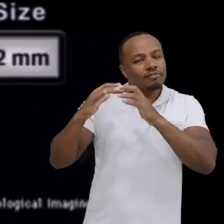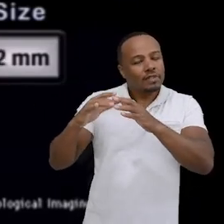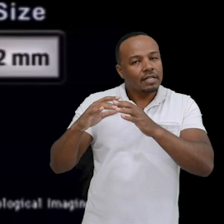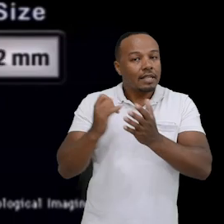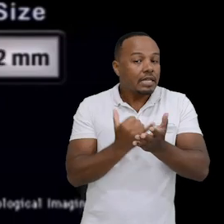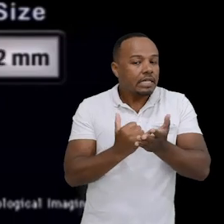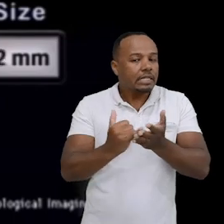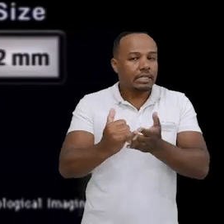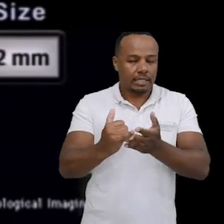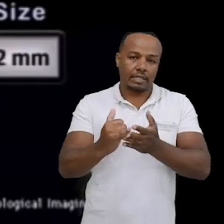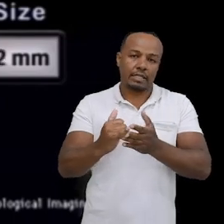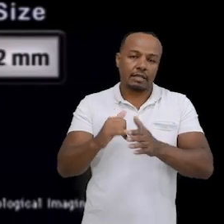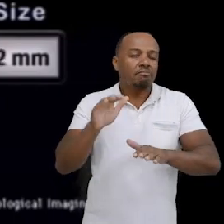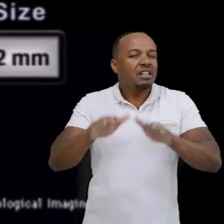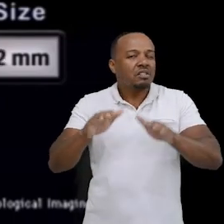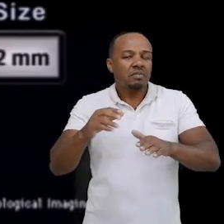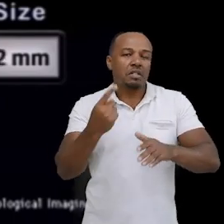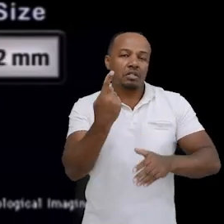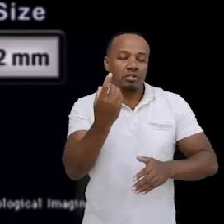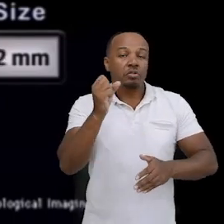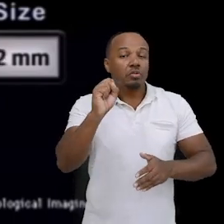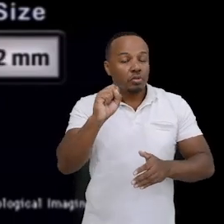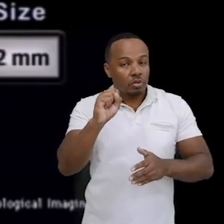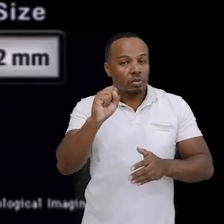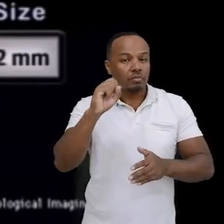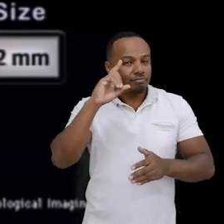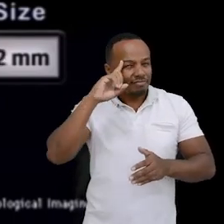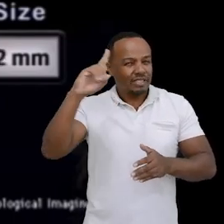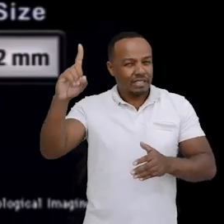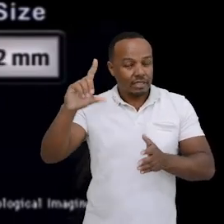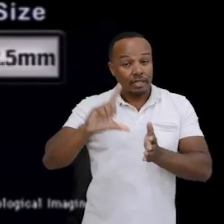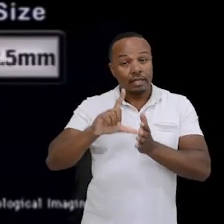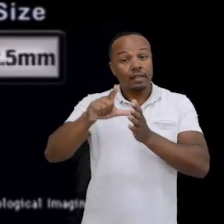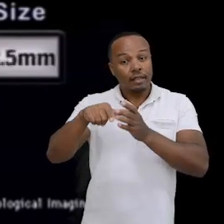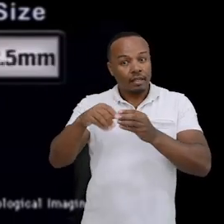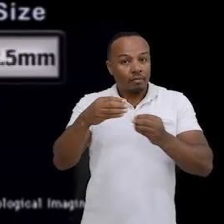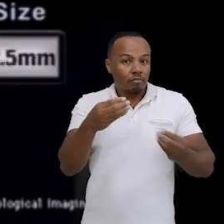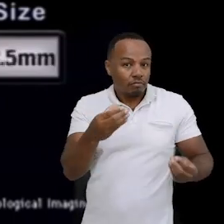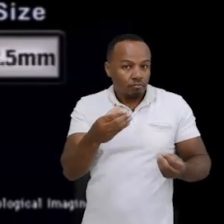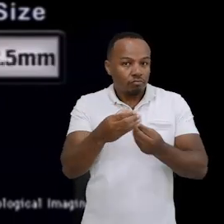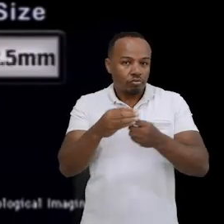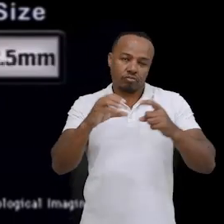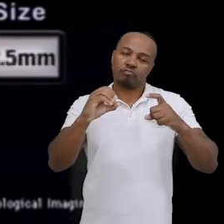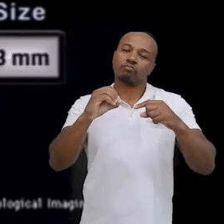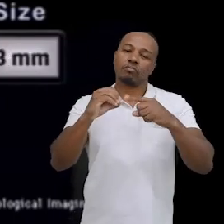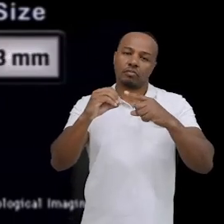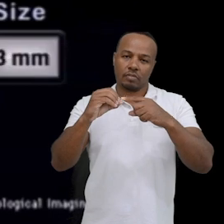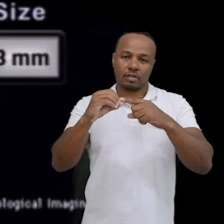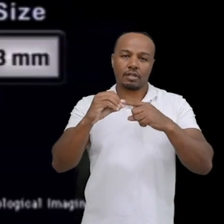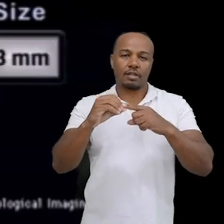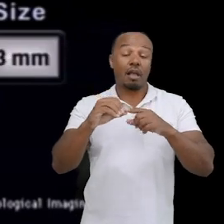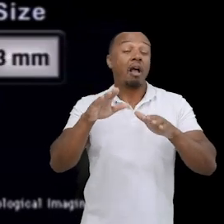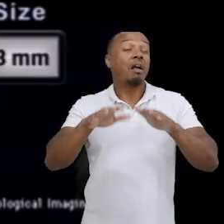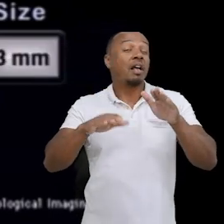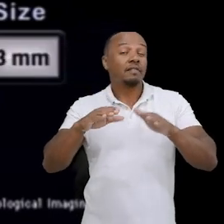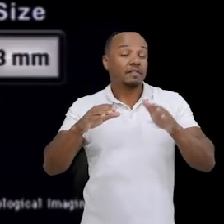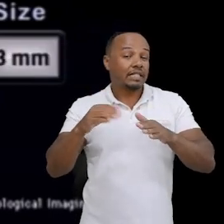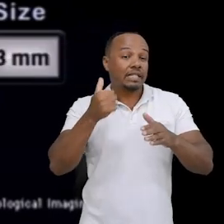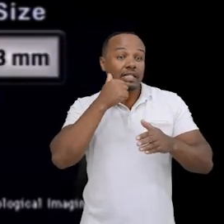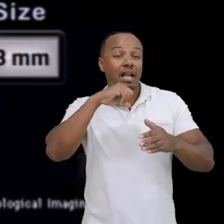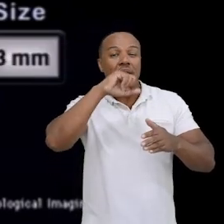volta de 18 dias depois da concepção, e é bem provável que a mãe ainda não saiba que está grávida, mas